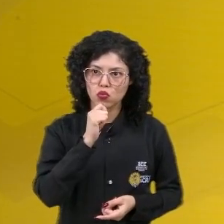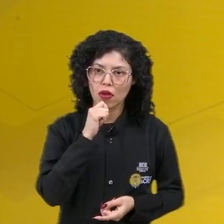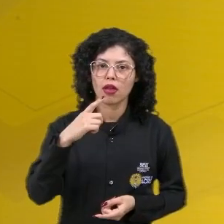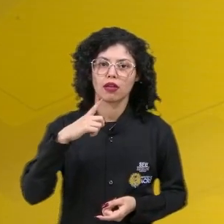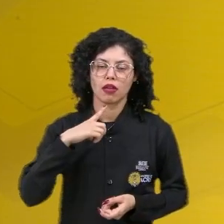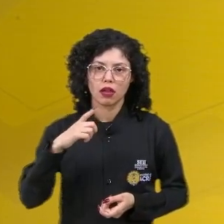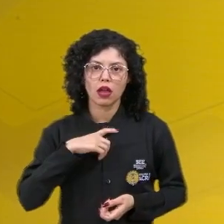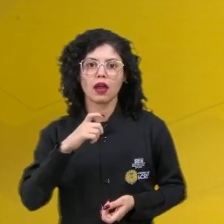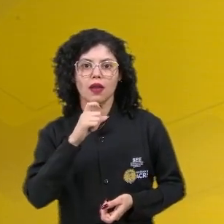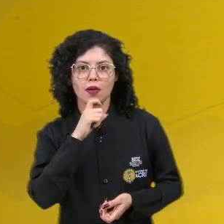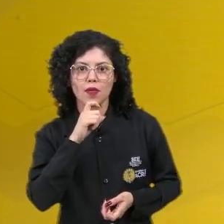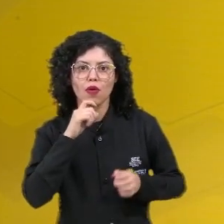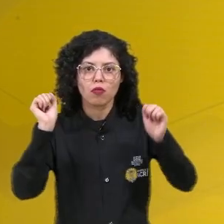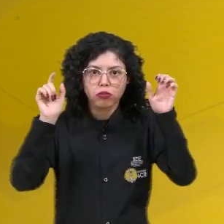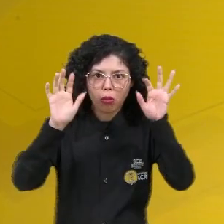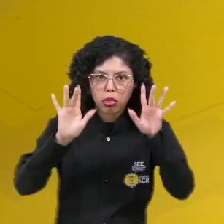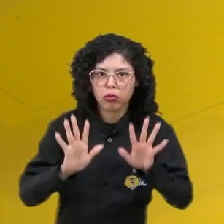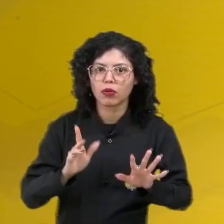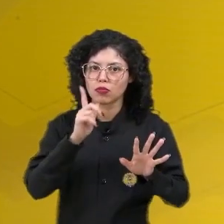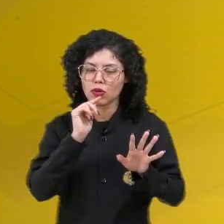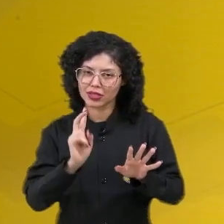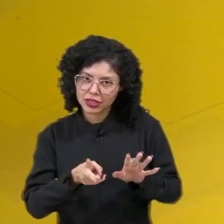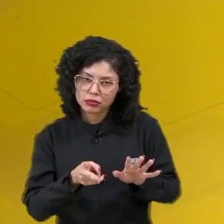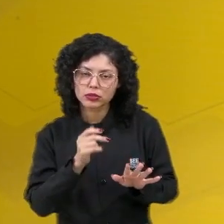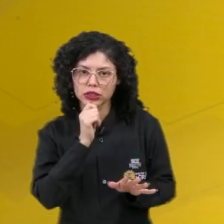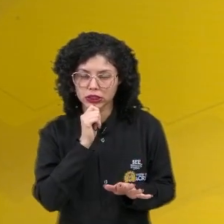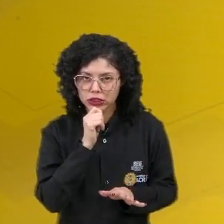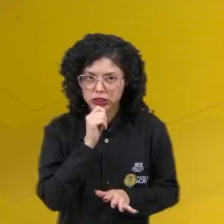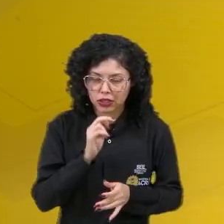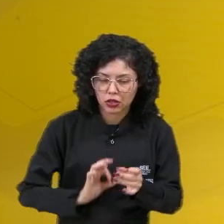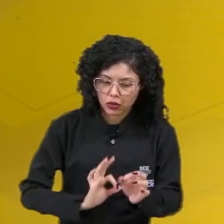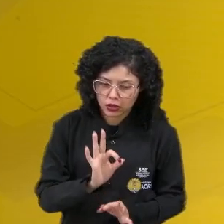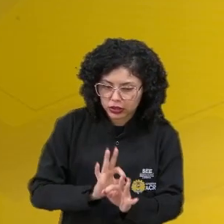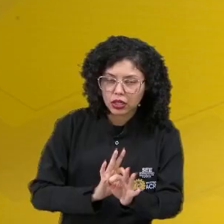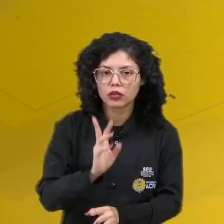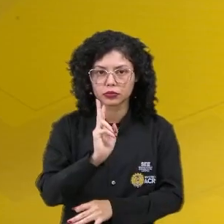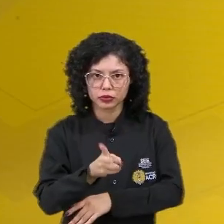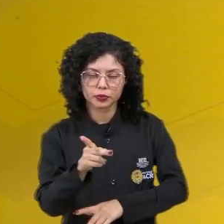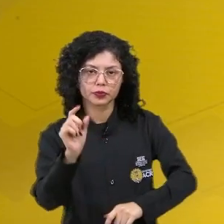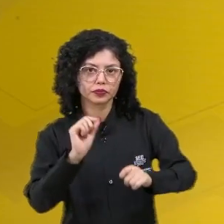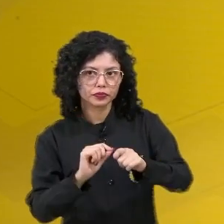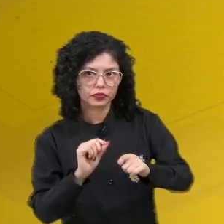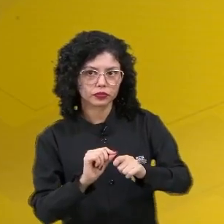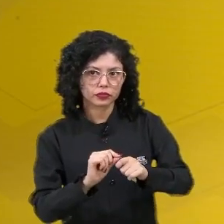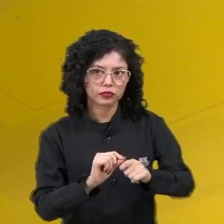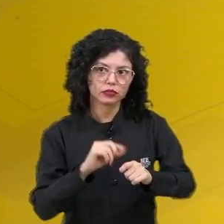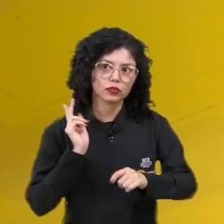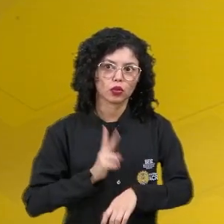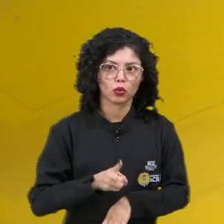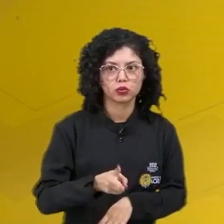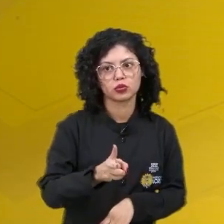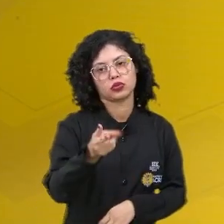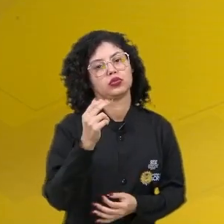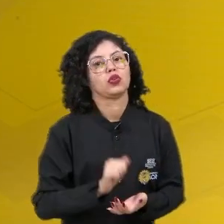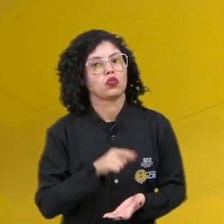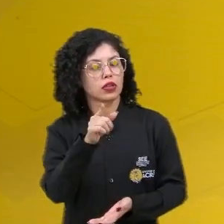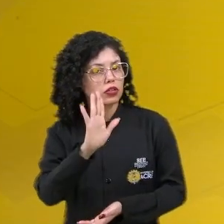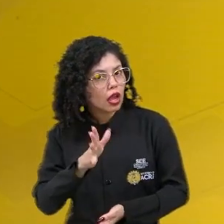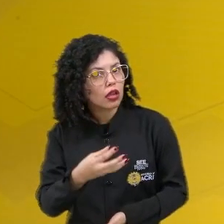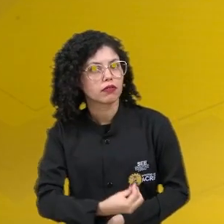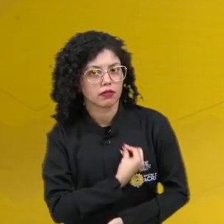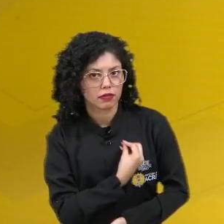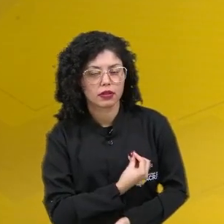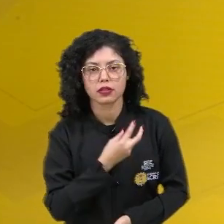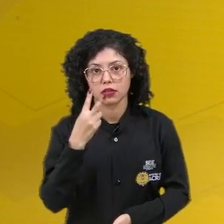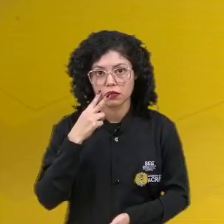umidade aí relevante. Então, a manutenção dessas rodovias, elas precisam ser feitas de forma constante. Acredito que você, na sua